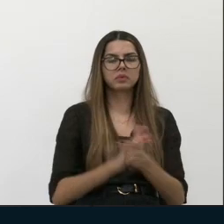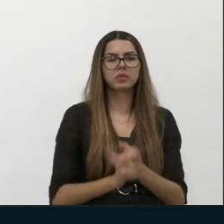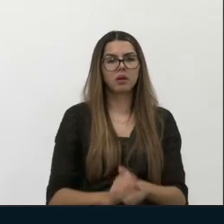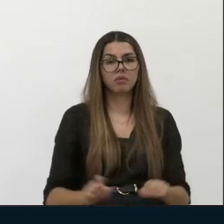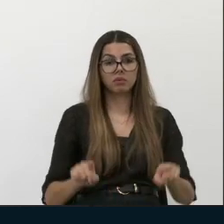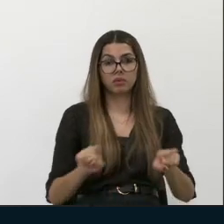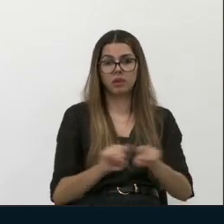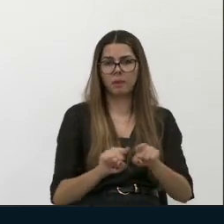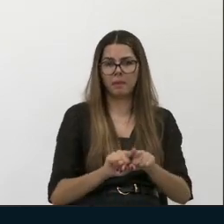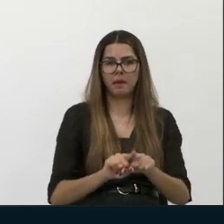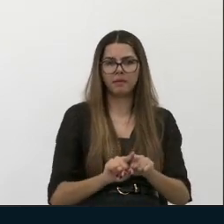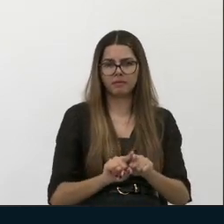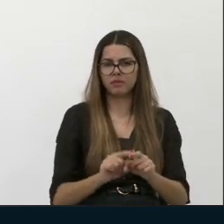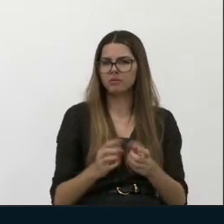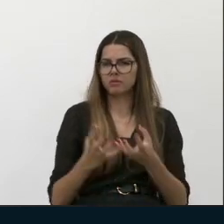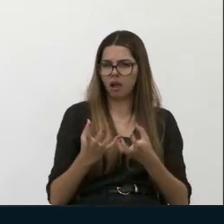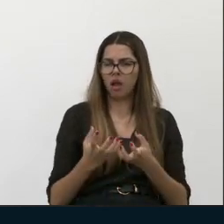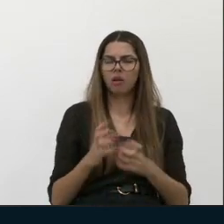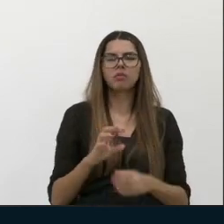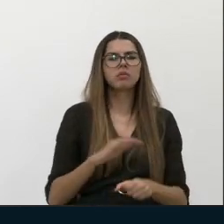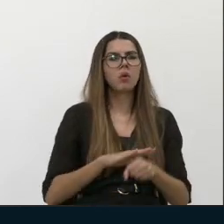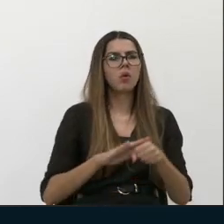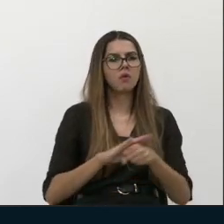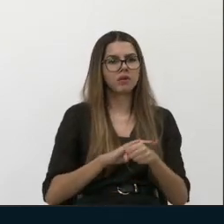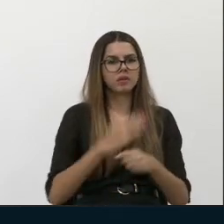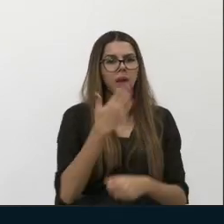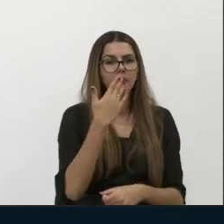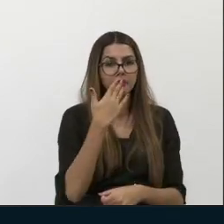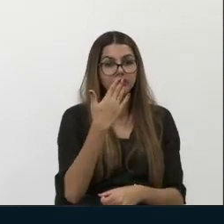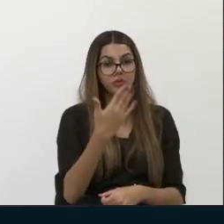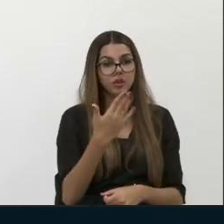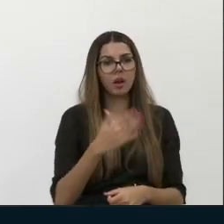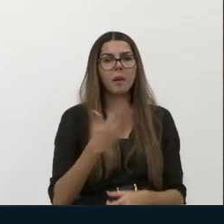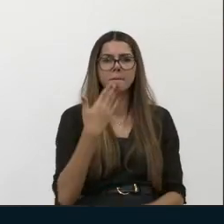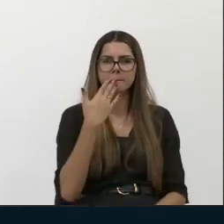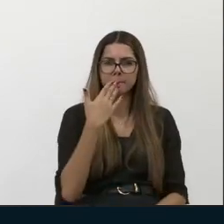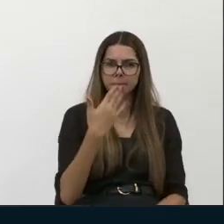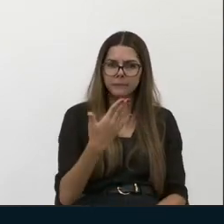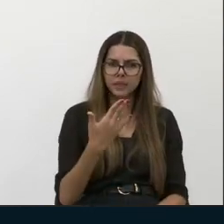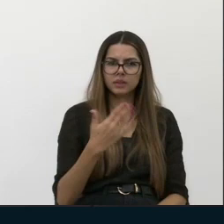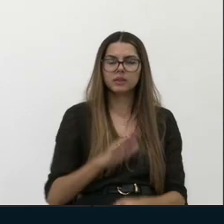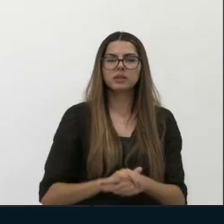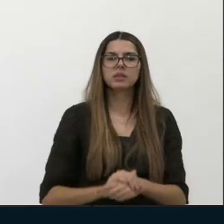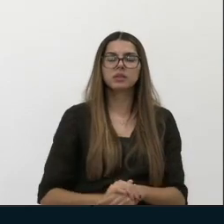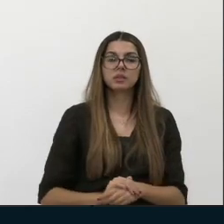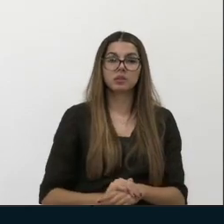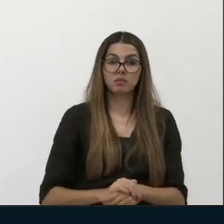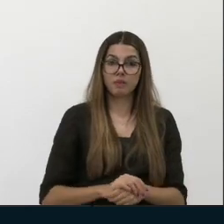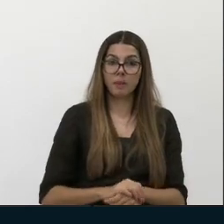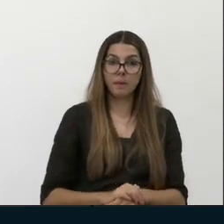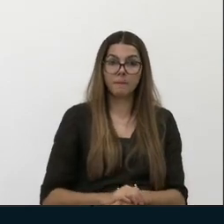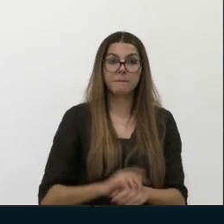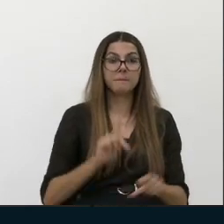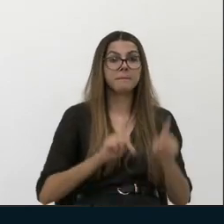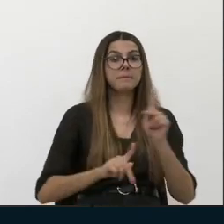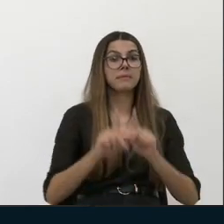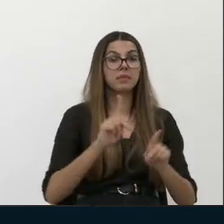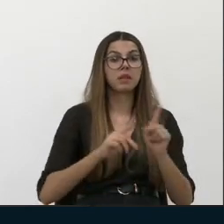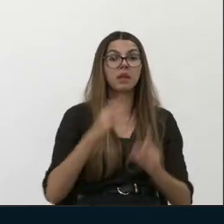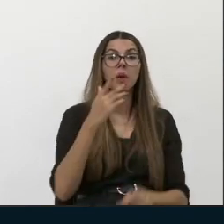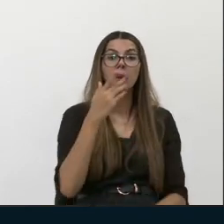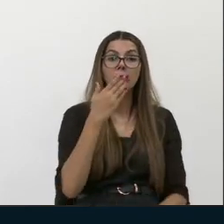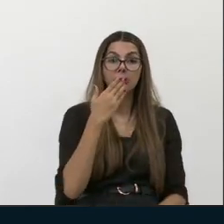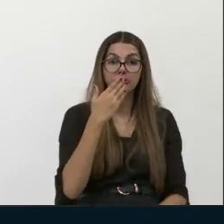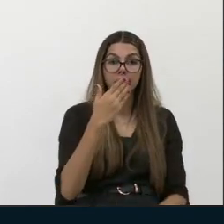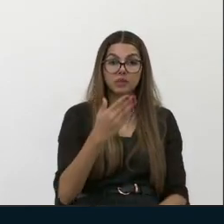lá e conversar e pedir para o governo Lula. O Lula diz isso, peçam, peçam, porque a gente tem que, a população tem que pedir para a